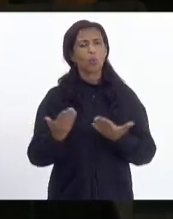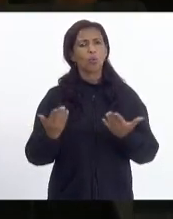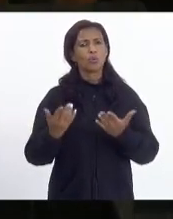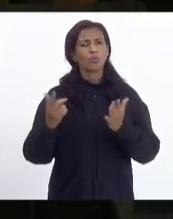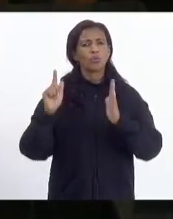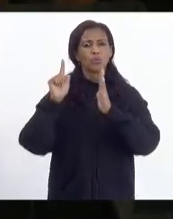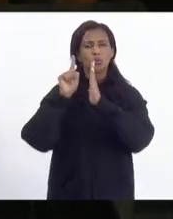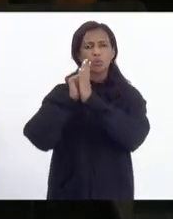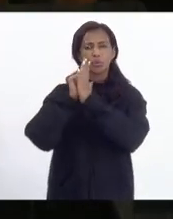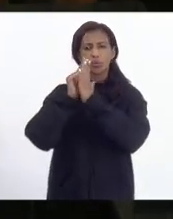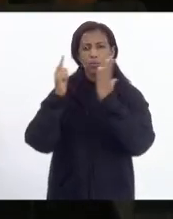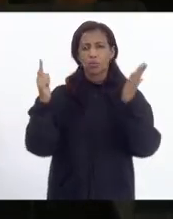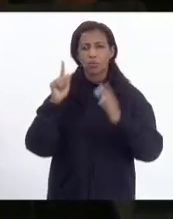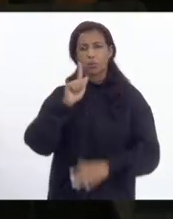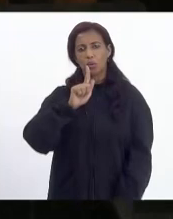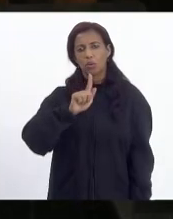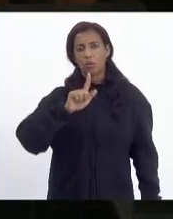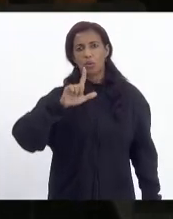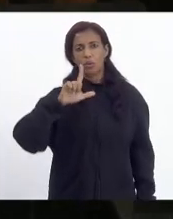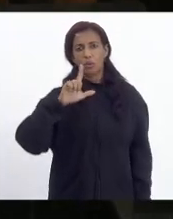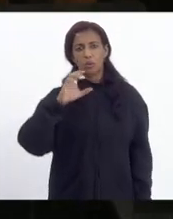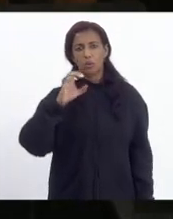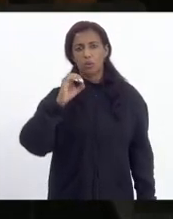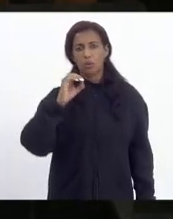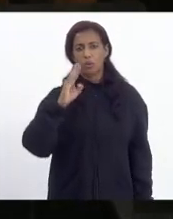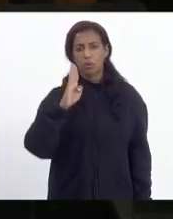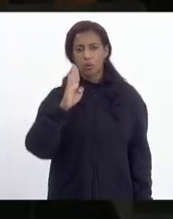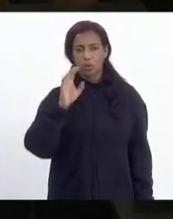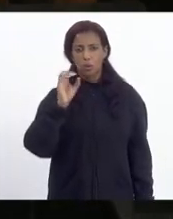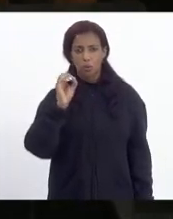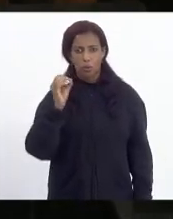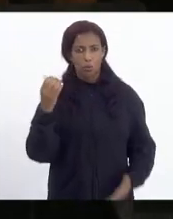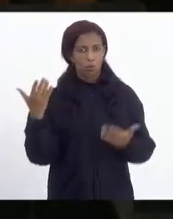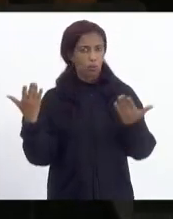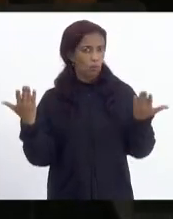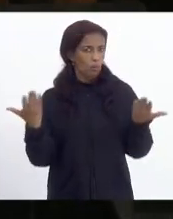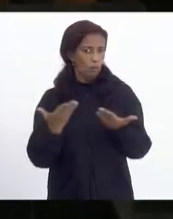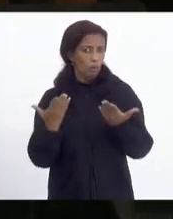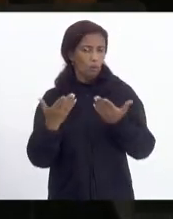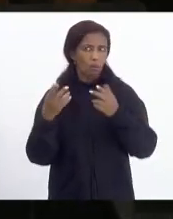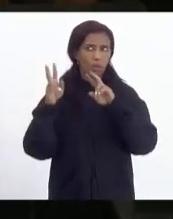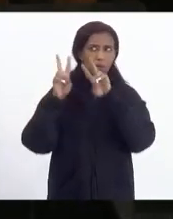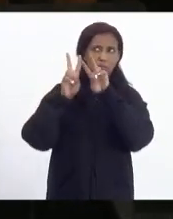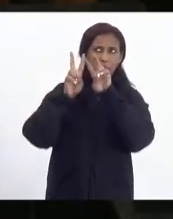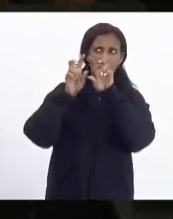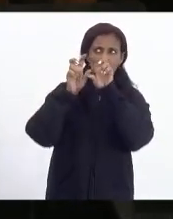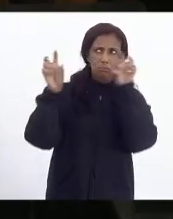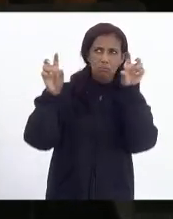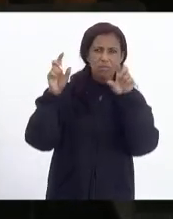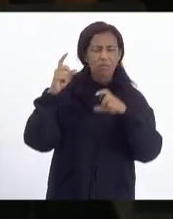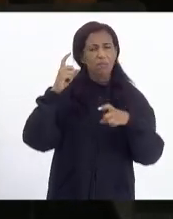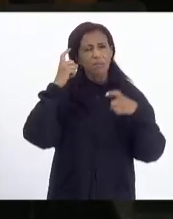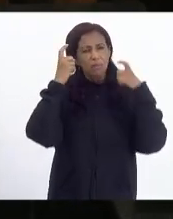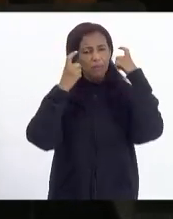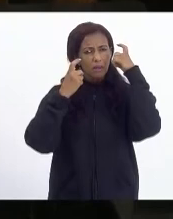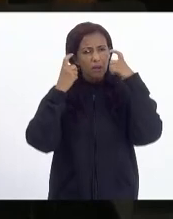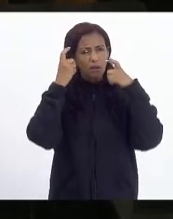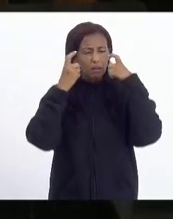O Globo é que hoje que veio agora com a vertente de preocupação